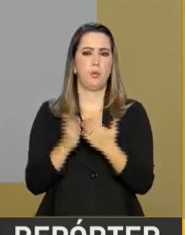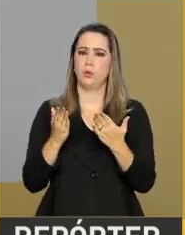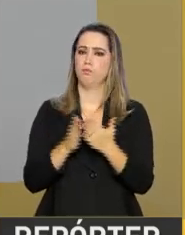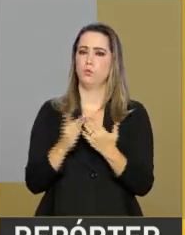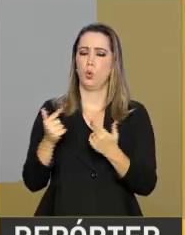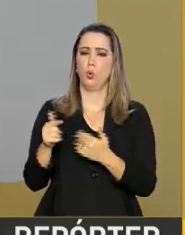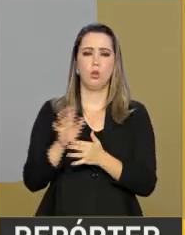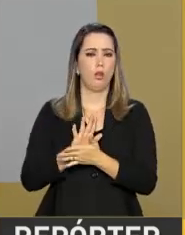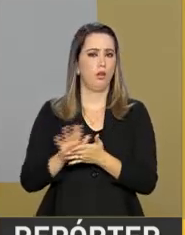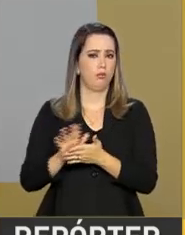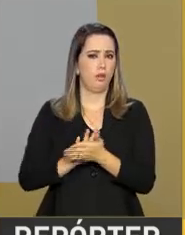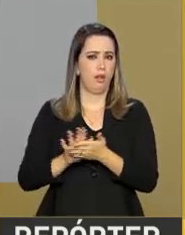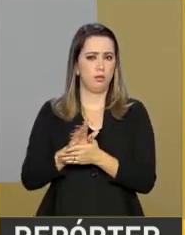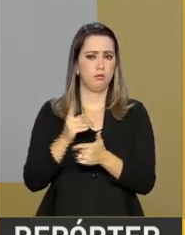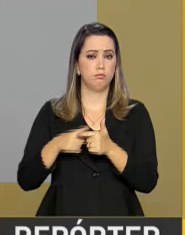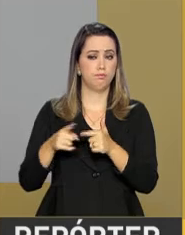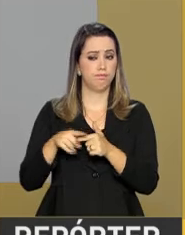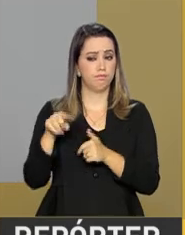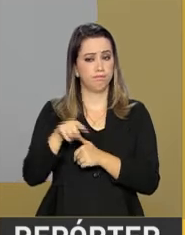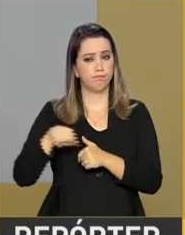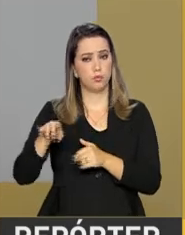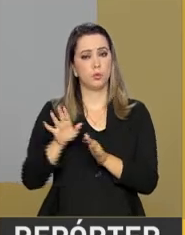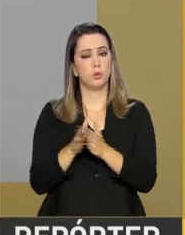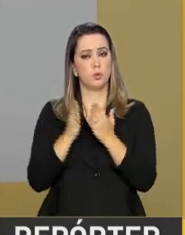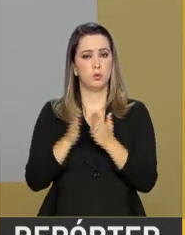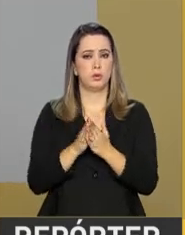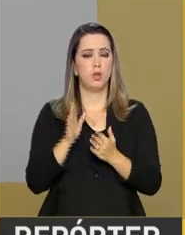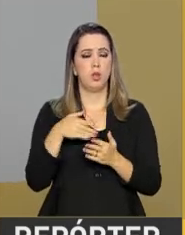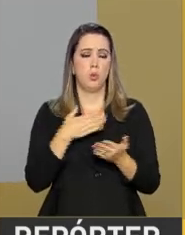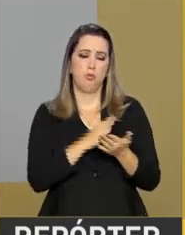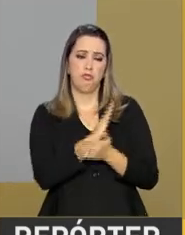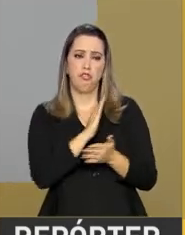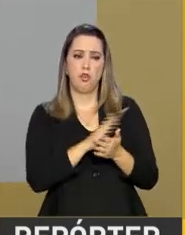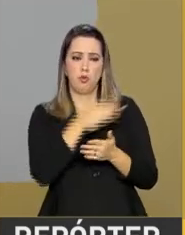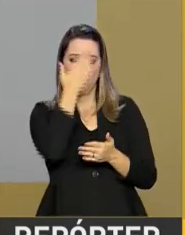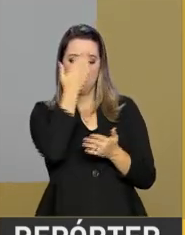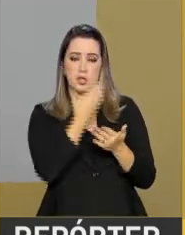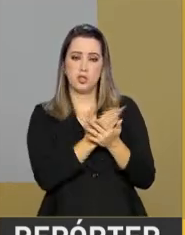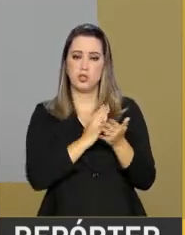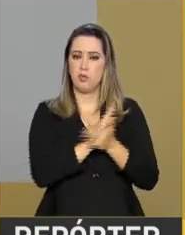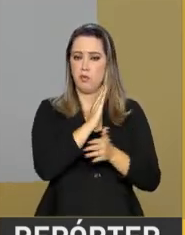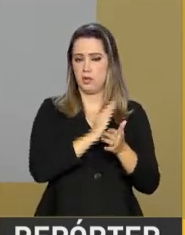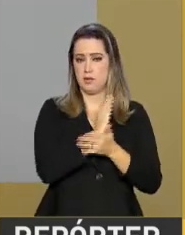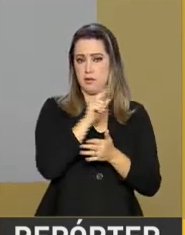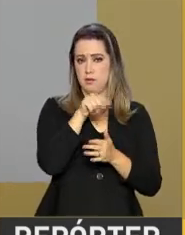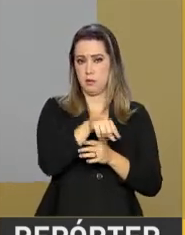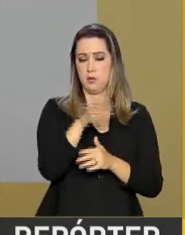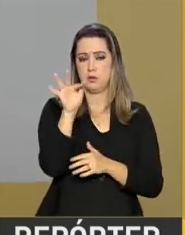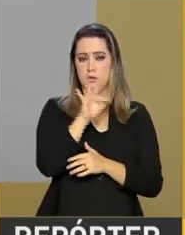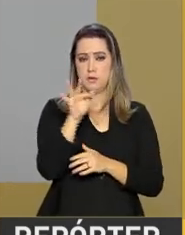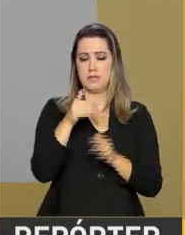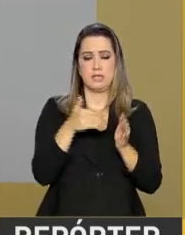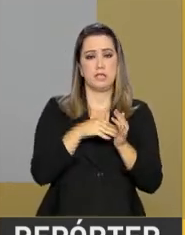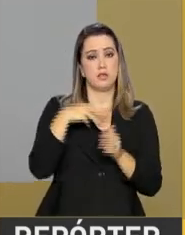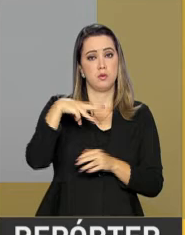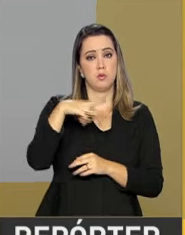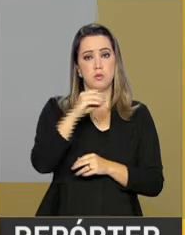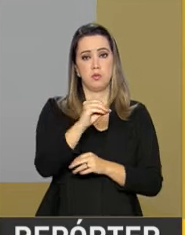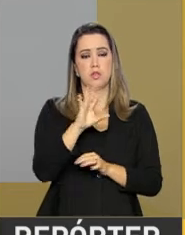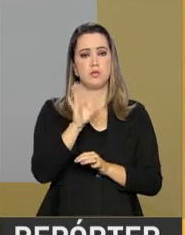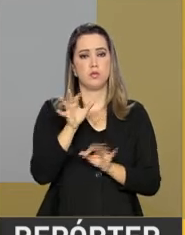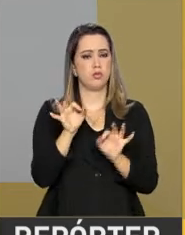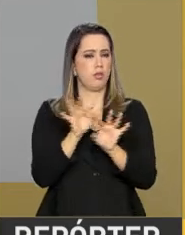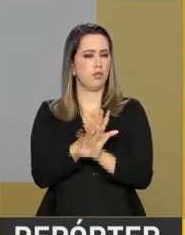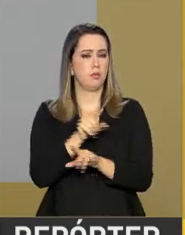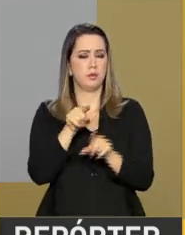conseguir votar agora em fevereiro. E, portanto, até o mês de março, nós teríamos, penso eu,